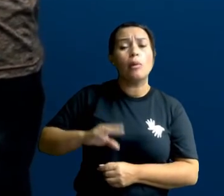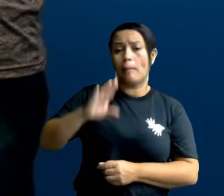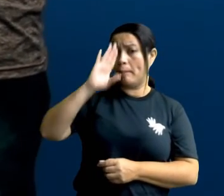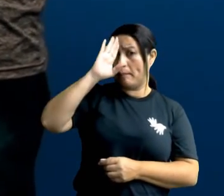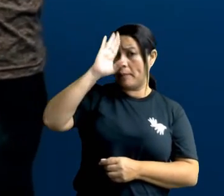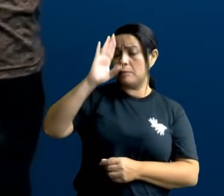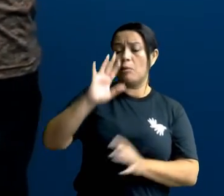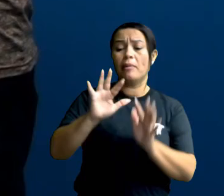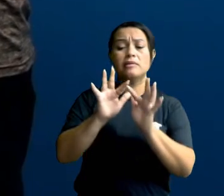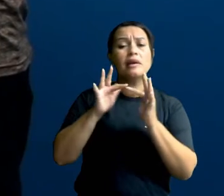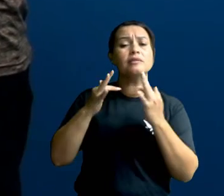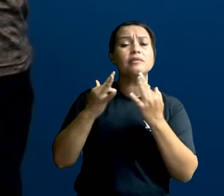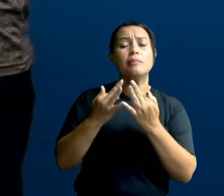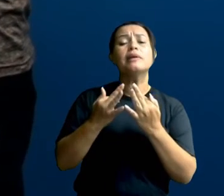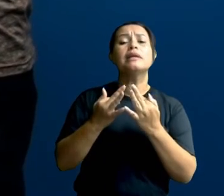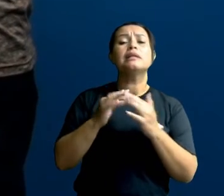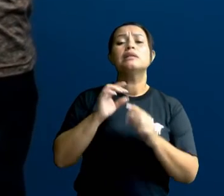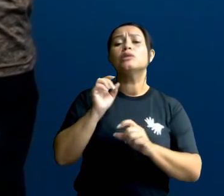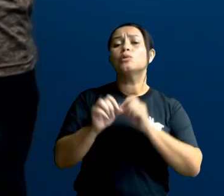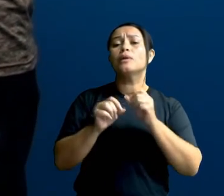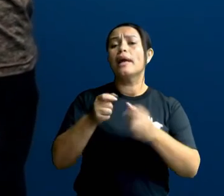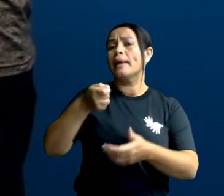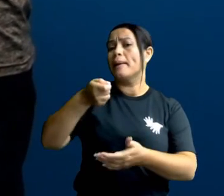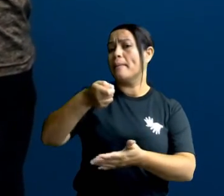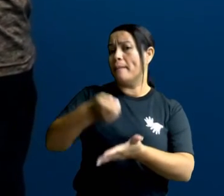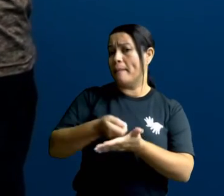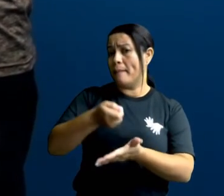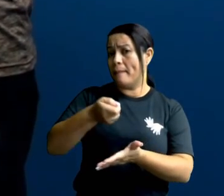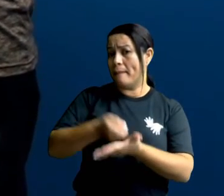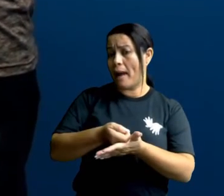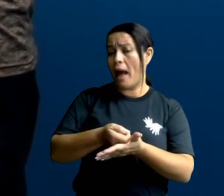final, principalmente aquelas famílias que